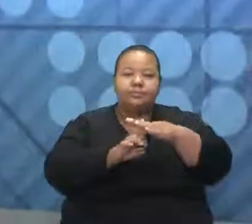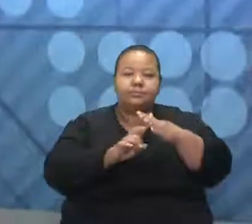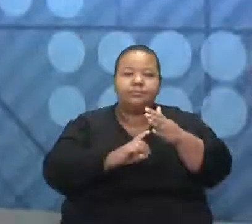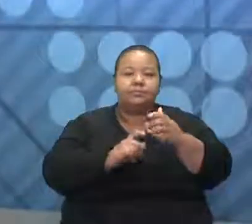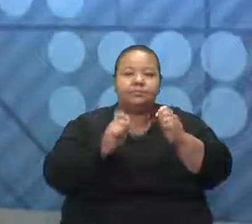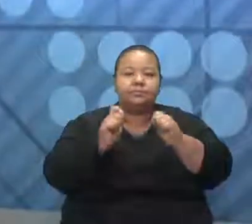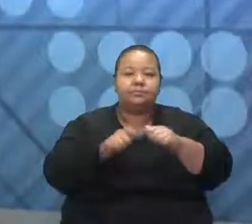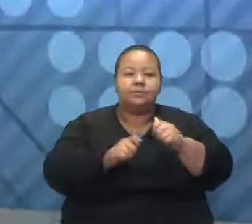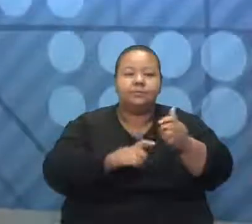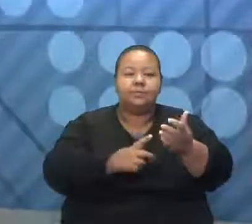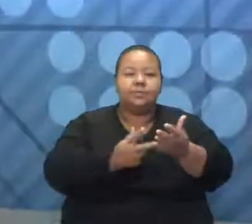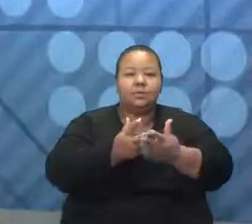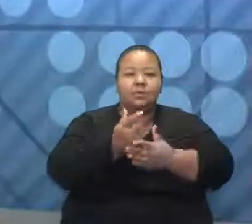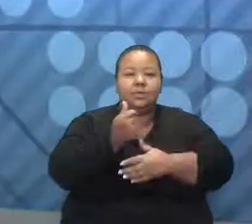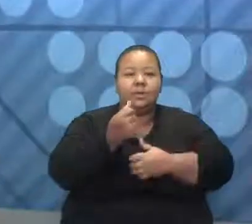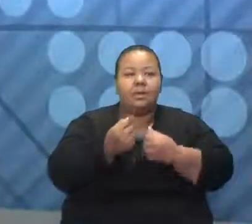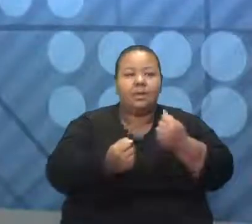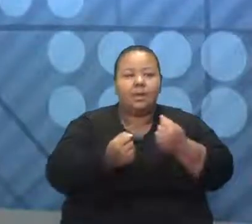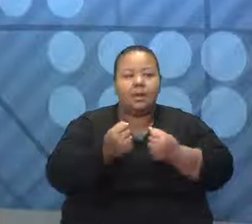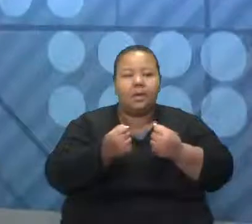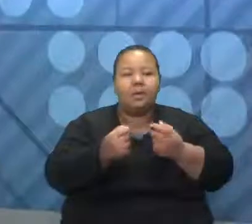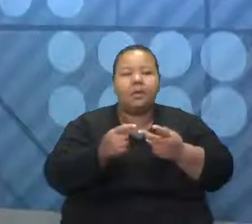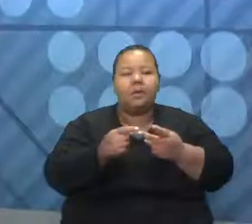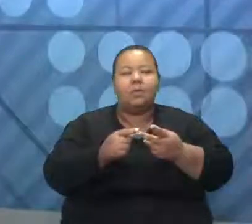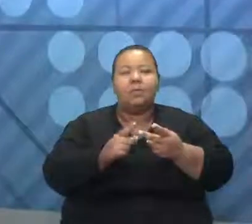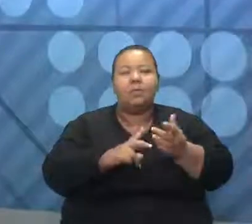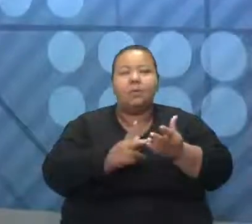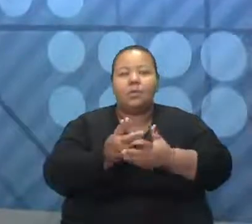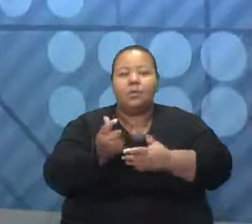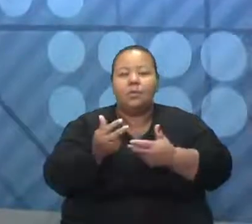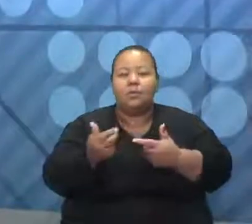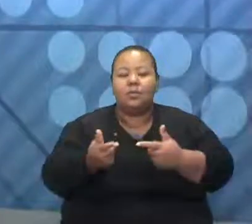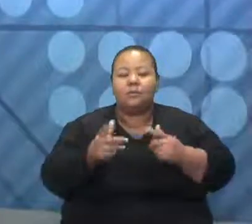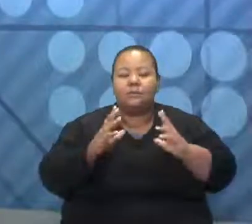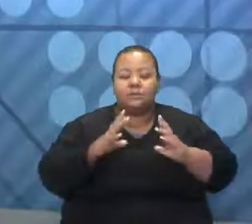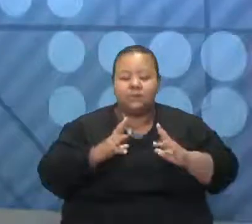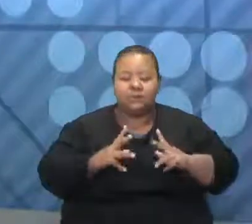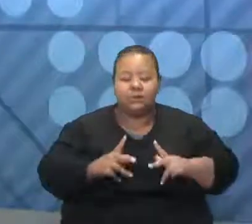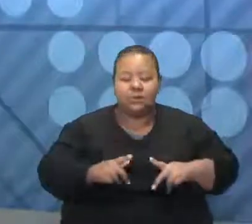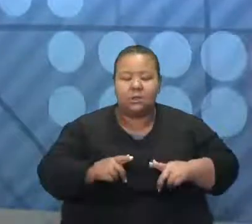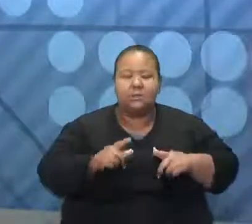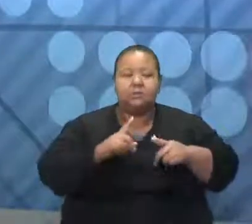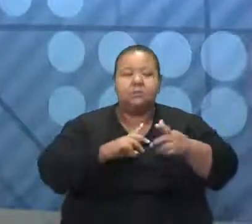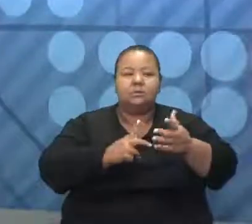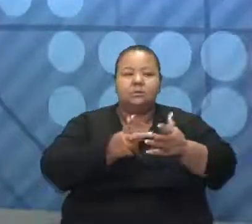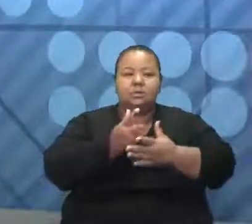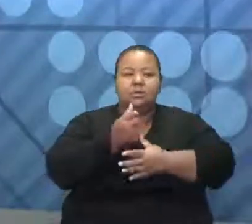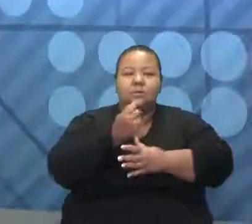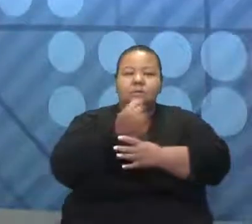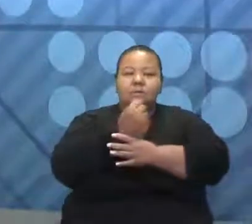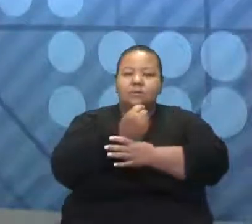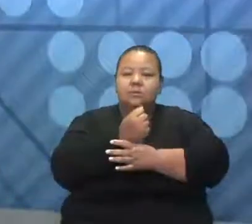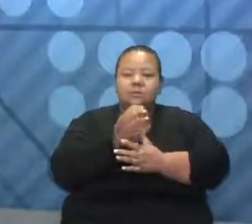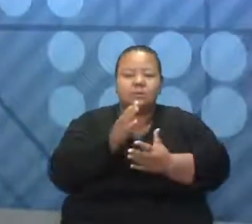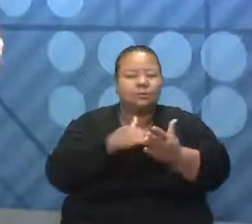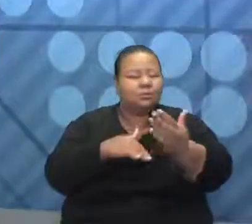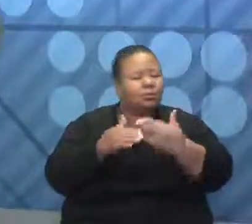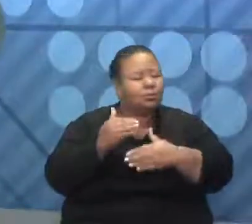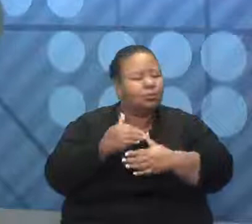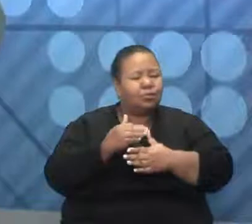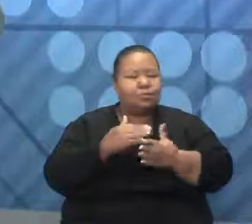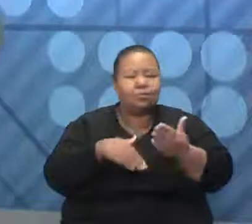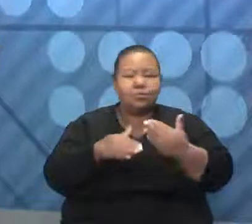comprar carro, ele precisa comprar itens de higiene, ele precisa comprar itens de segurança, itens de saúde, todos. O que